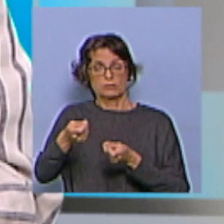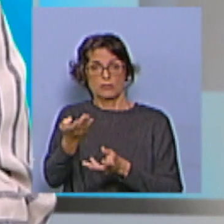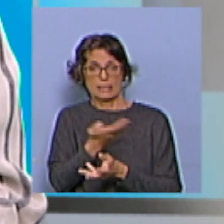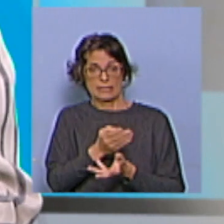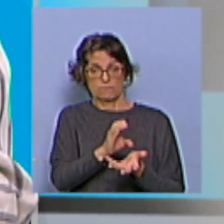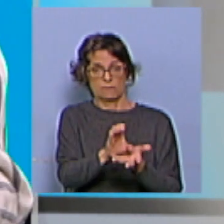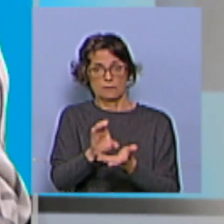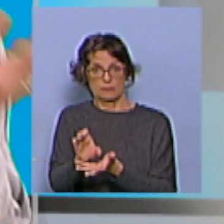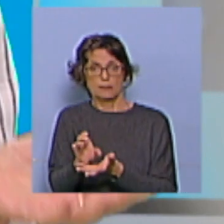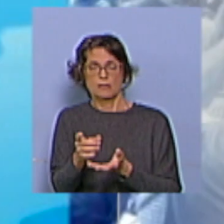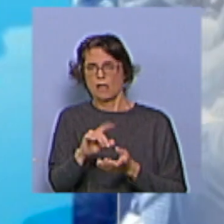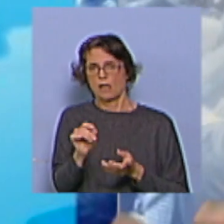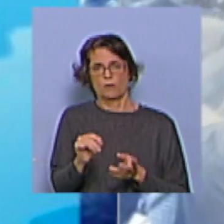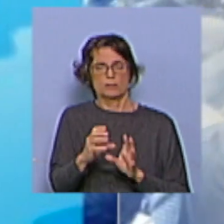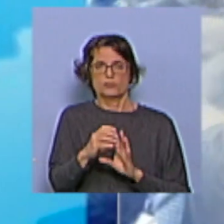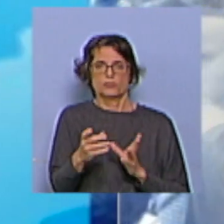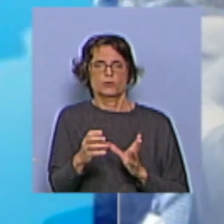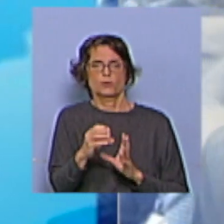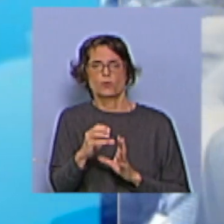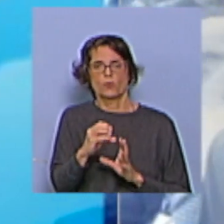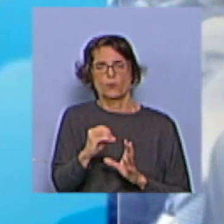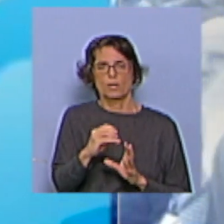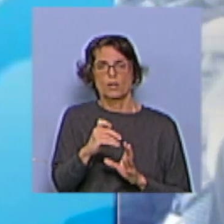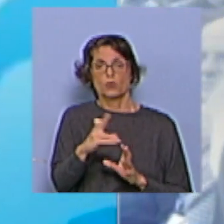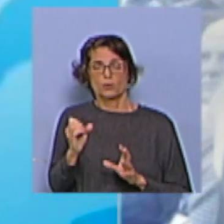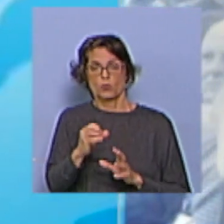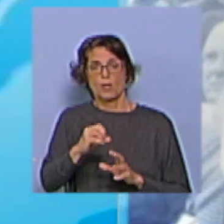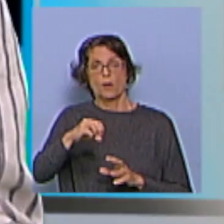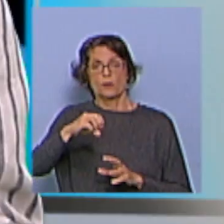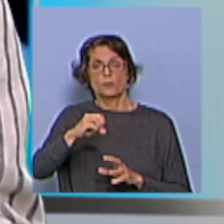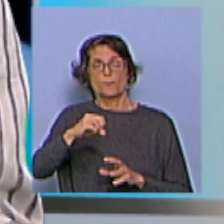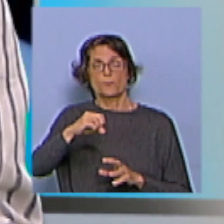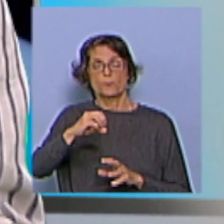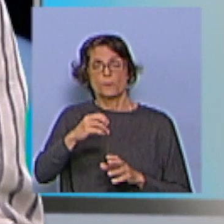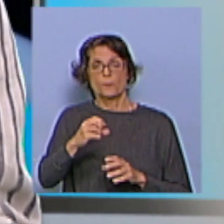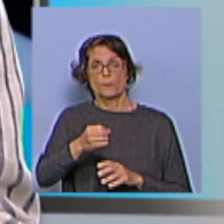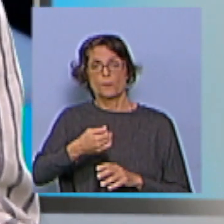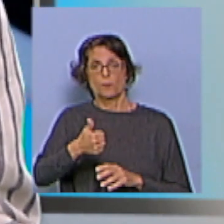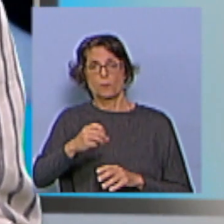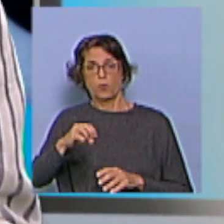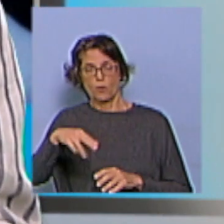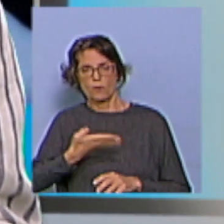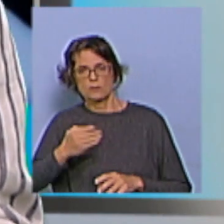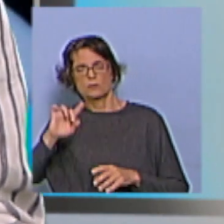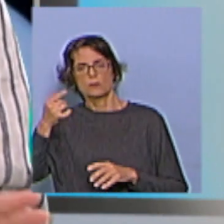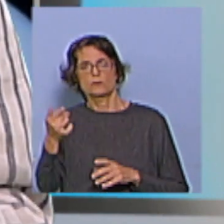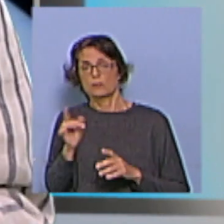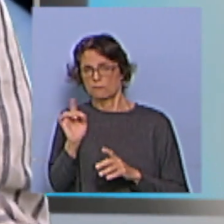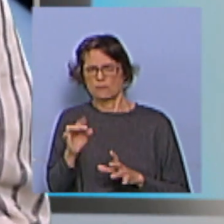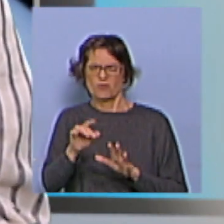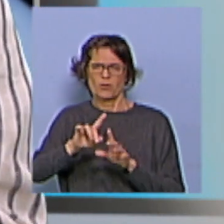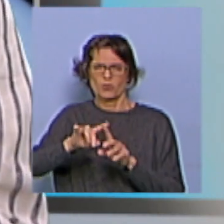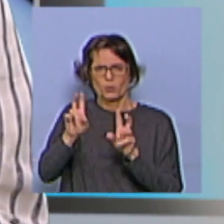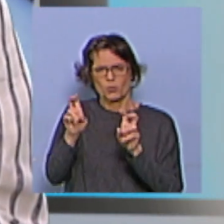nem Corona Bonds, nem Eurobonds, não se chama coisa nenhuma que é o melhor, não é? Mas emitir dívida europeia,